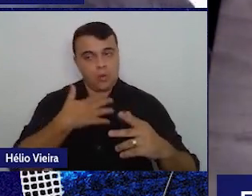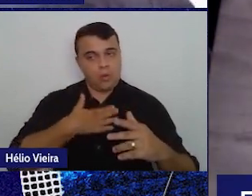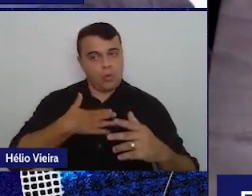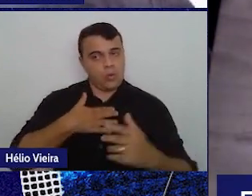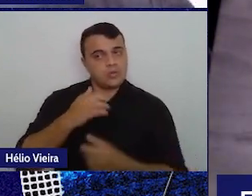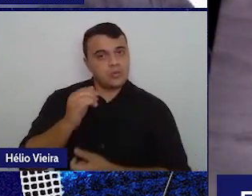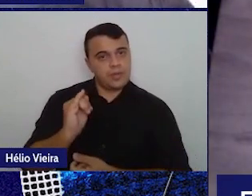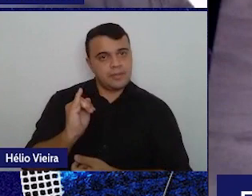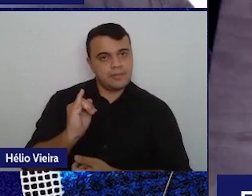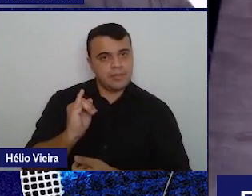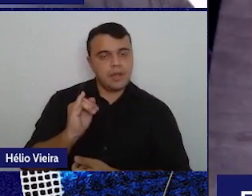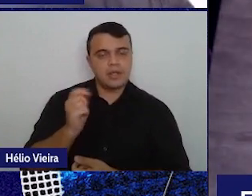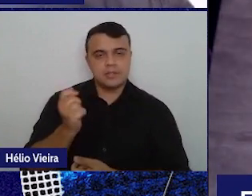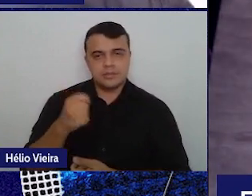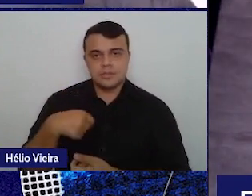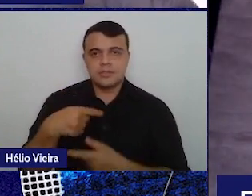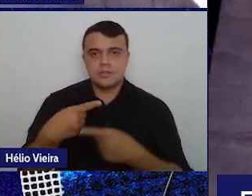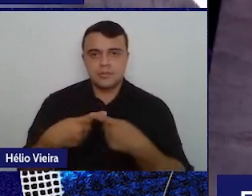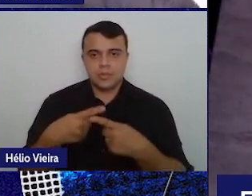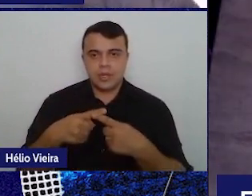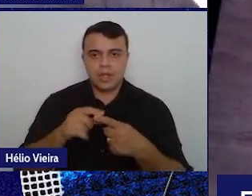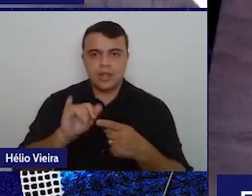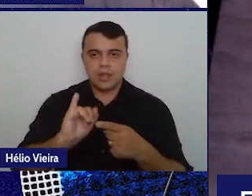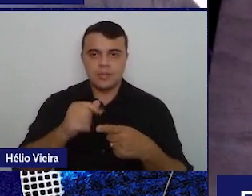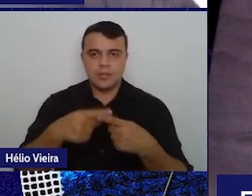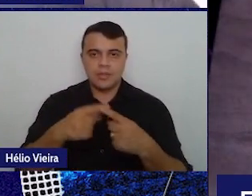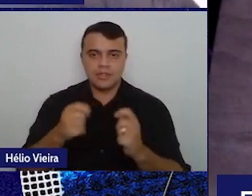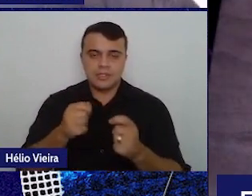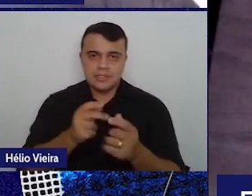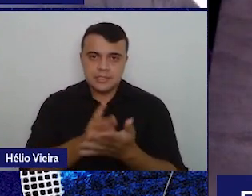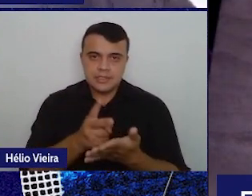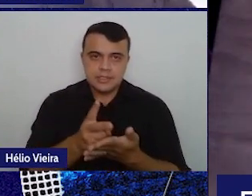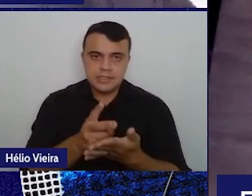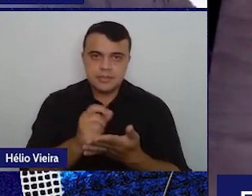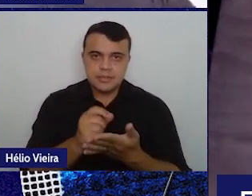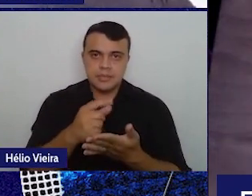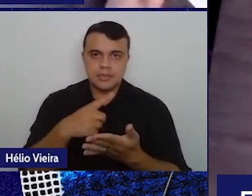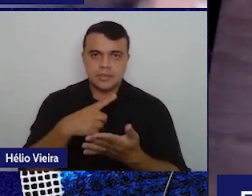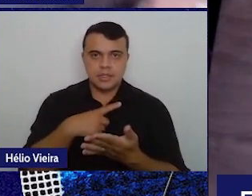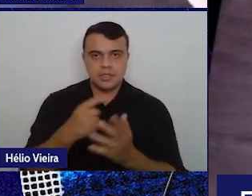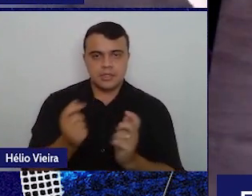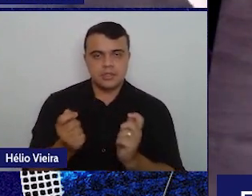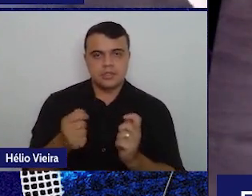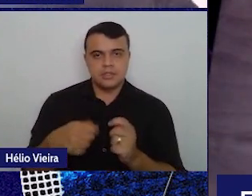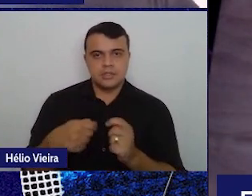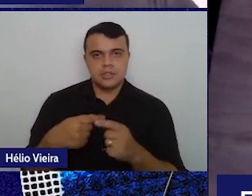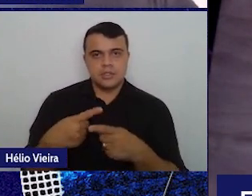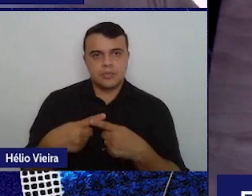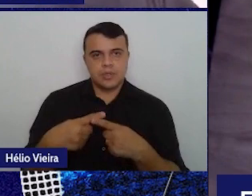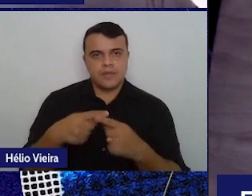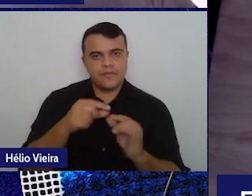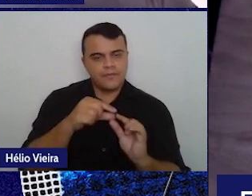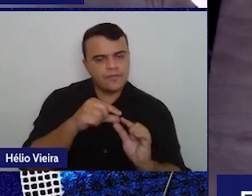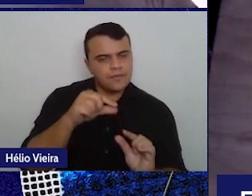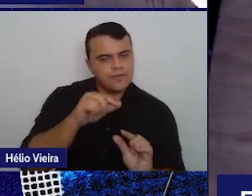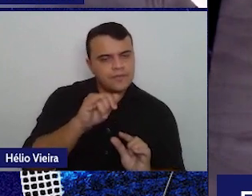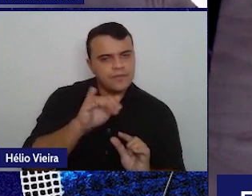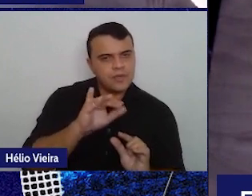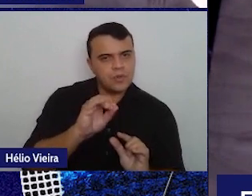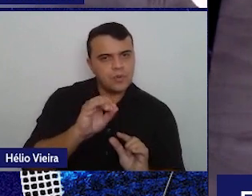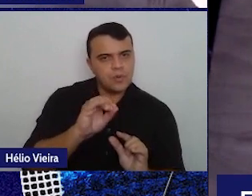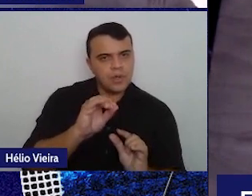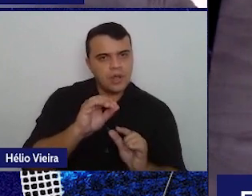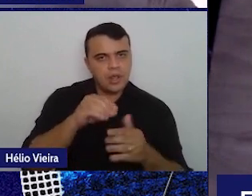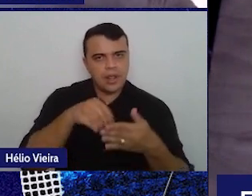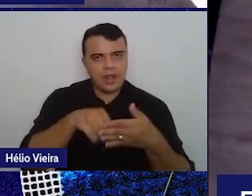ímpar, para poder sempre sair o fio que entra, ele também